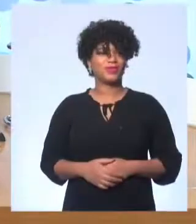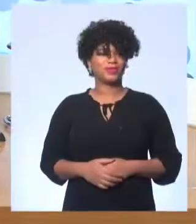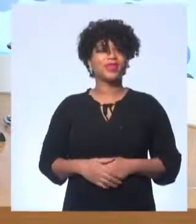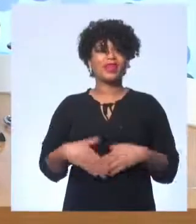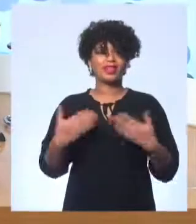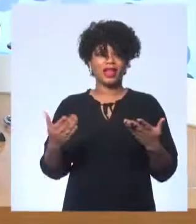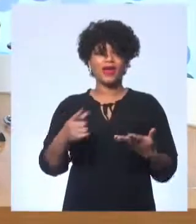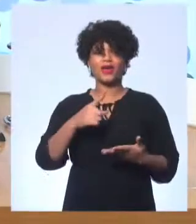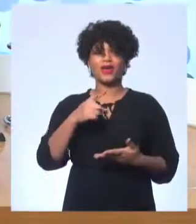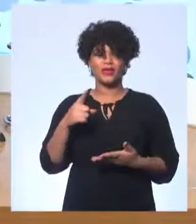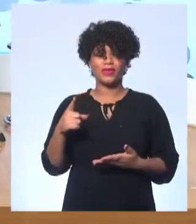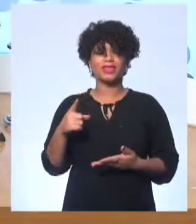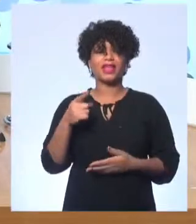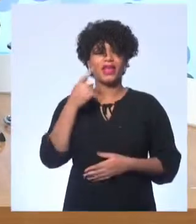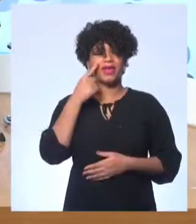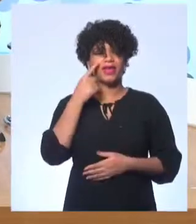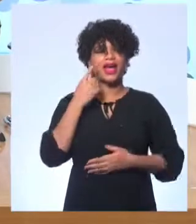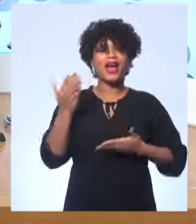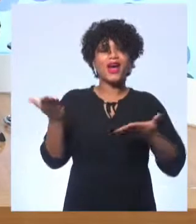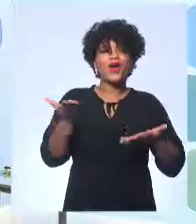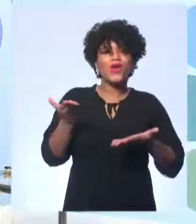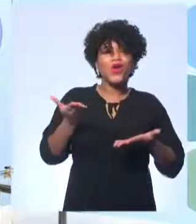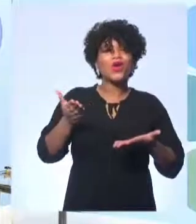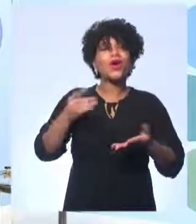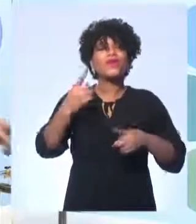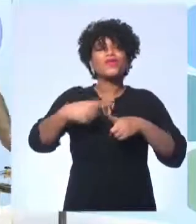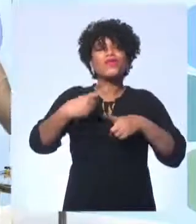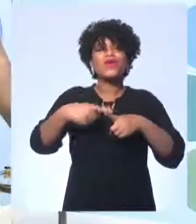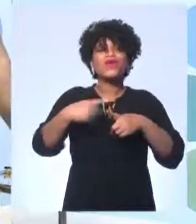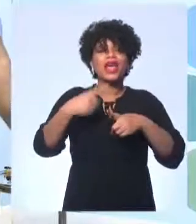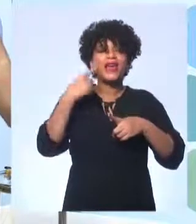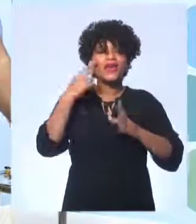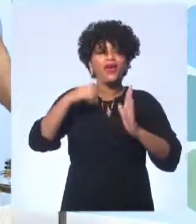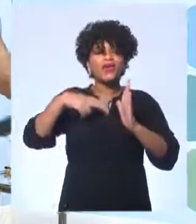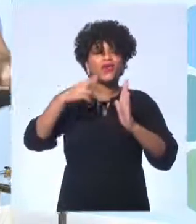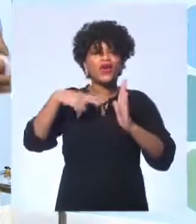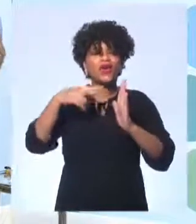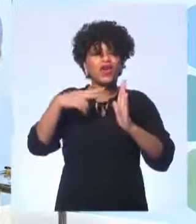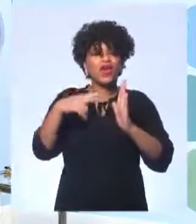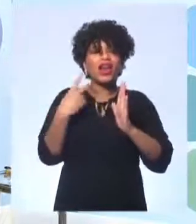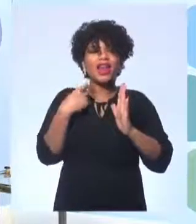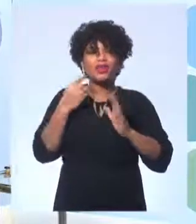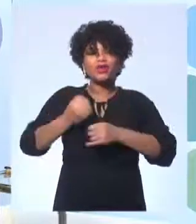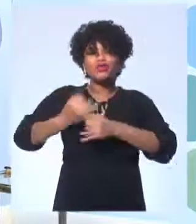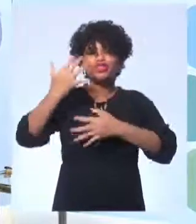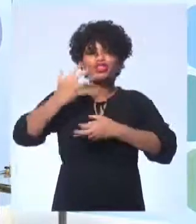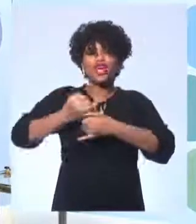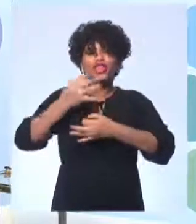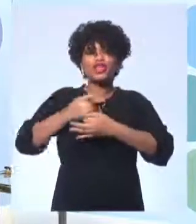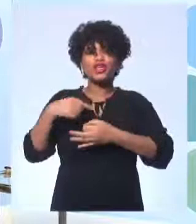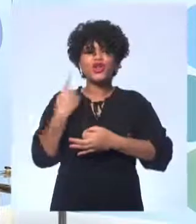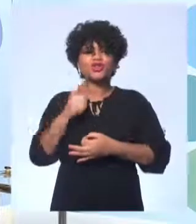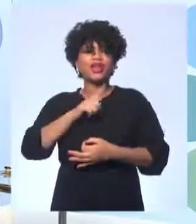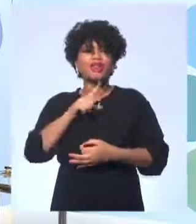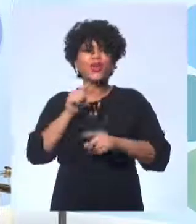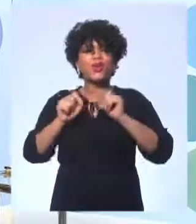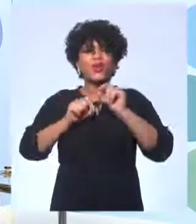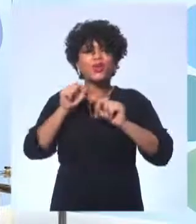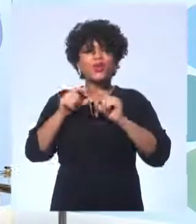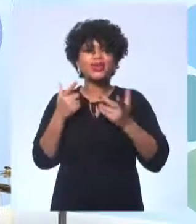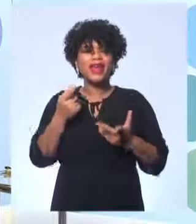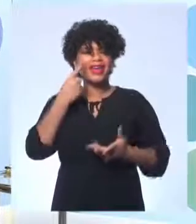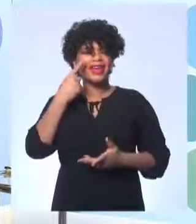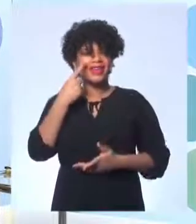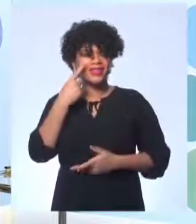Então, vocês vão me dar licença agora, porque eu vou ler o chat. Vamos ver o que nós temos aqui.